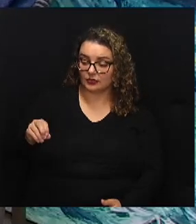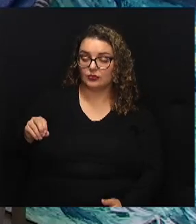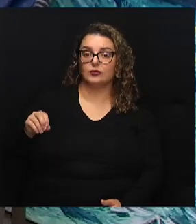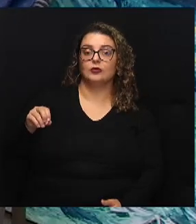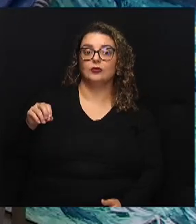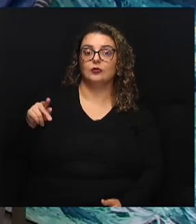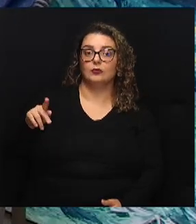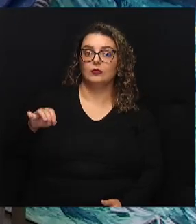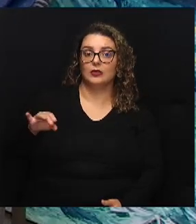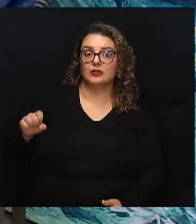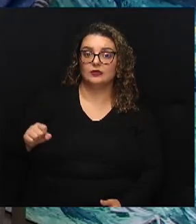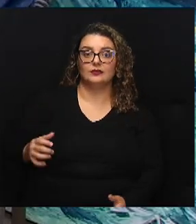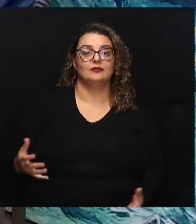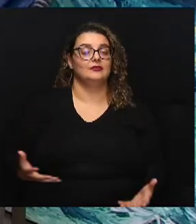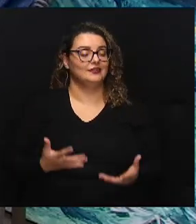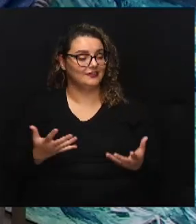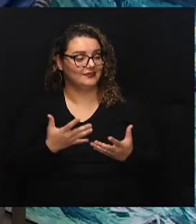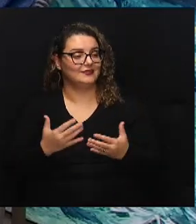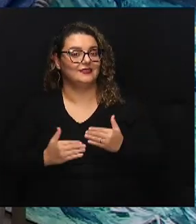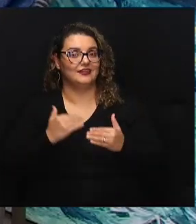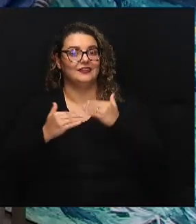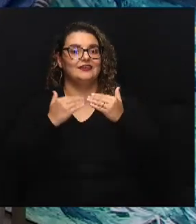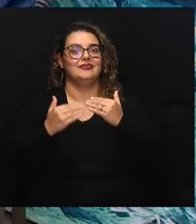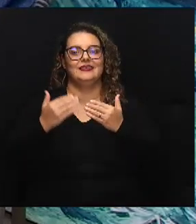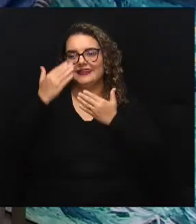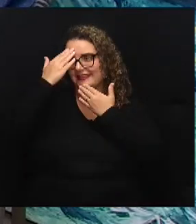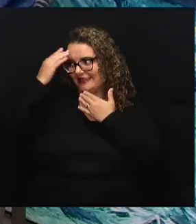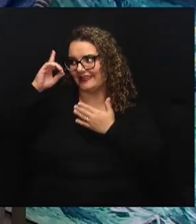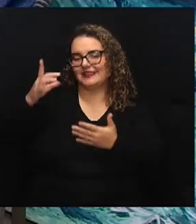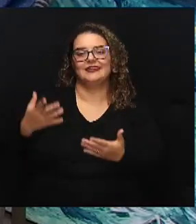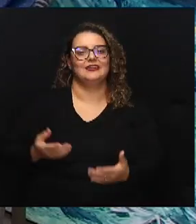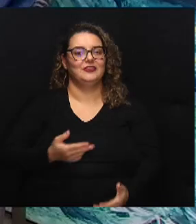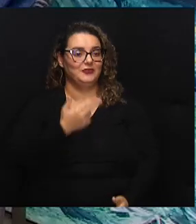foram nutridos, né? Graças muito a bem Deus. nutridos, né?